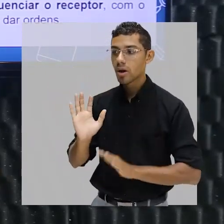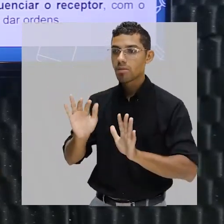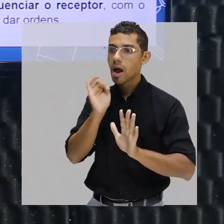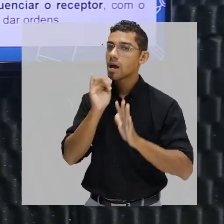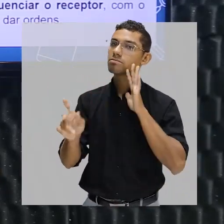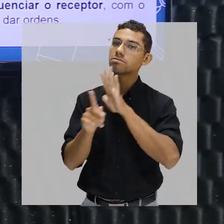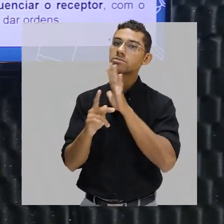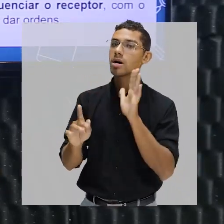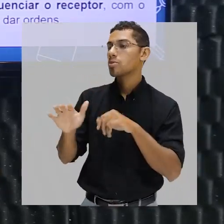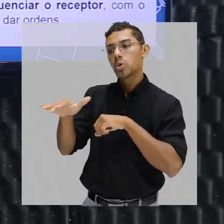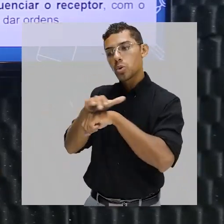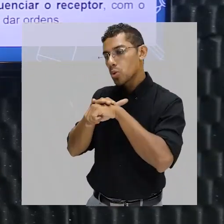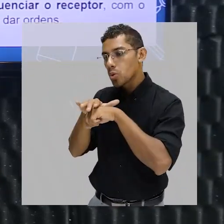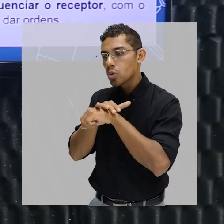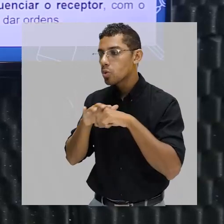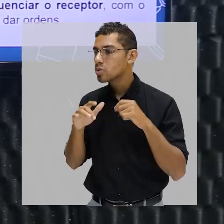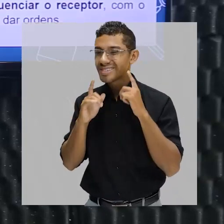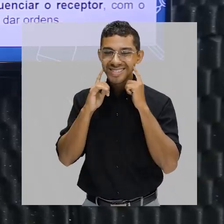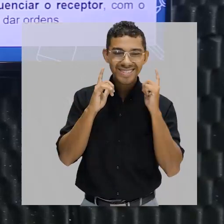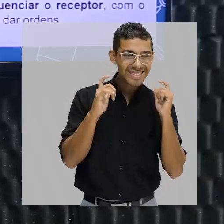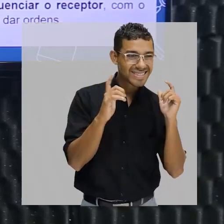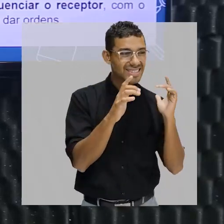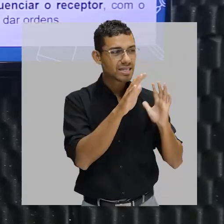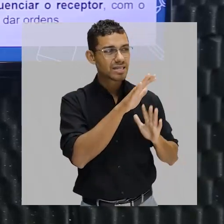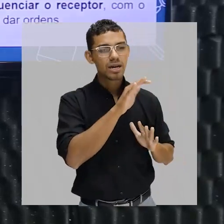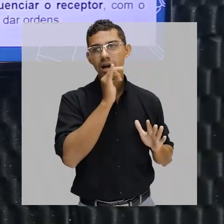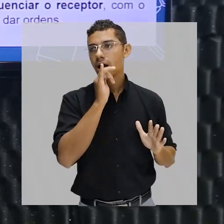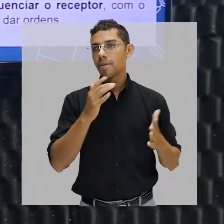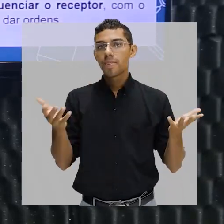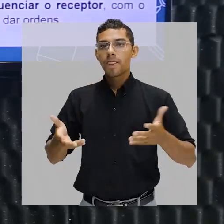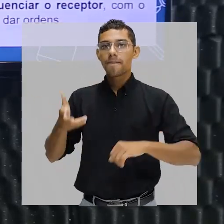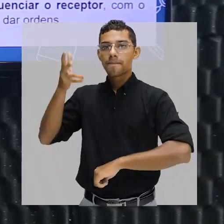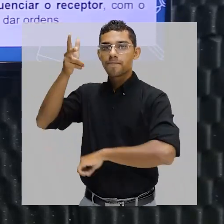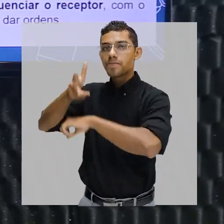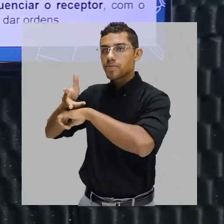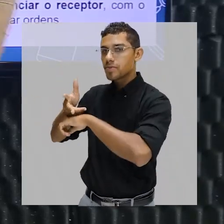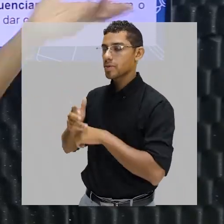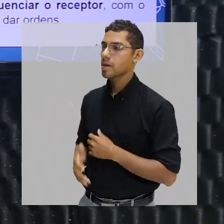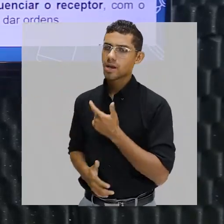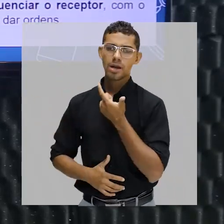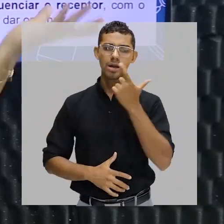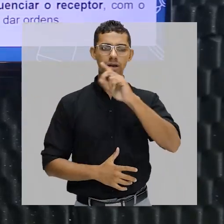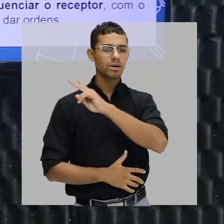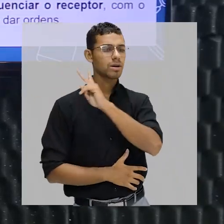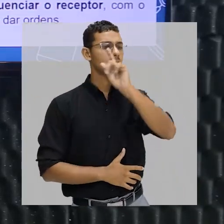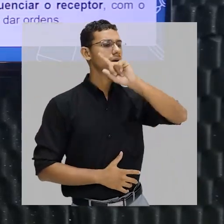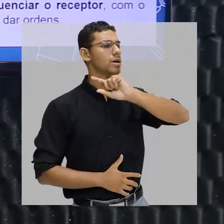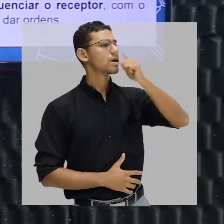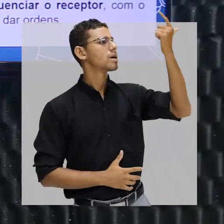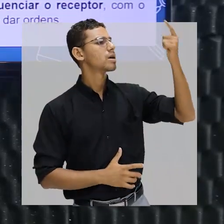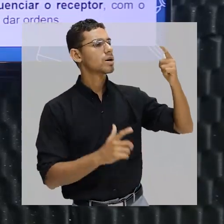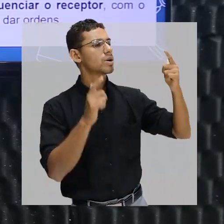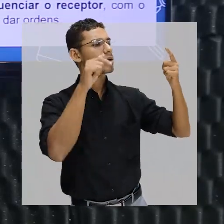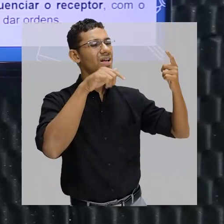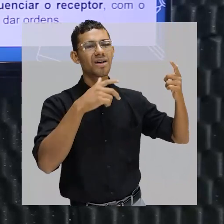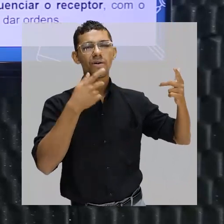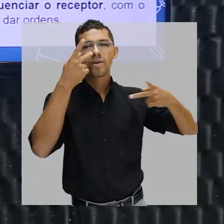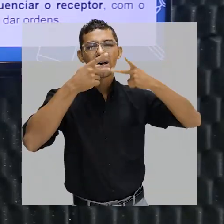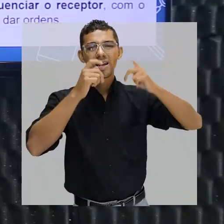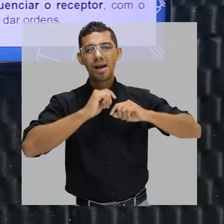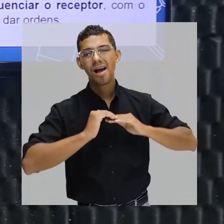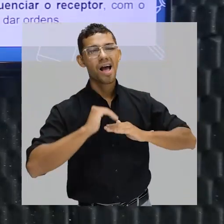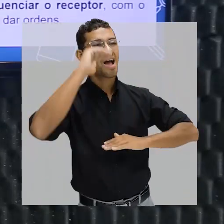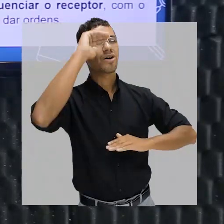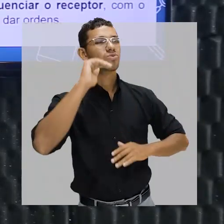pode ser assim, às vezes uma conversa, o zum, zum, zum. Eu estou aqui gravando, aí eu tenho uma pessoa lá fora falando alto, então vai interromper aí